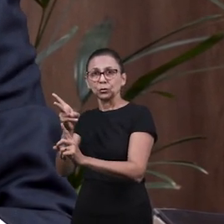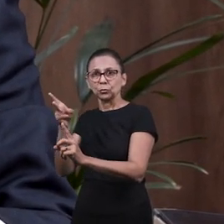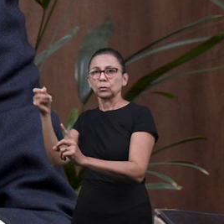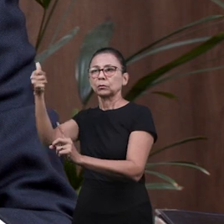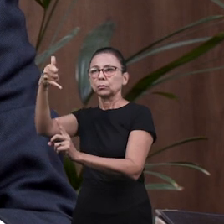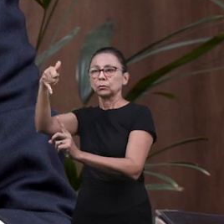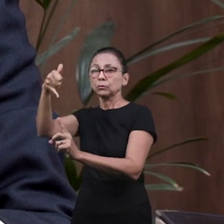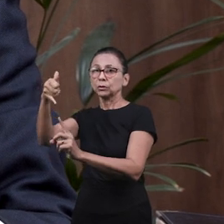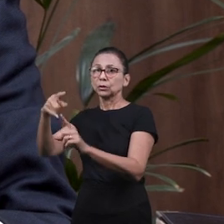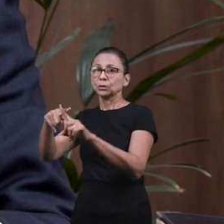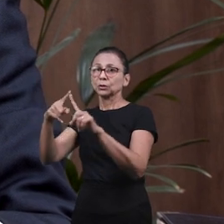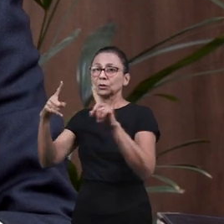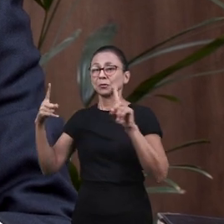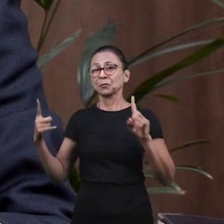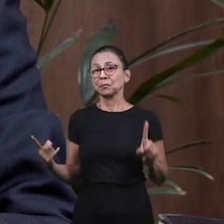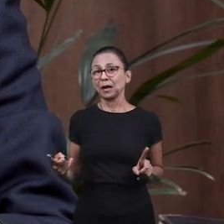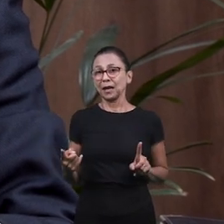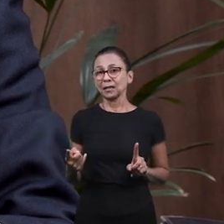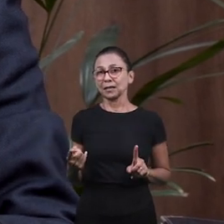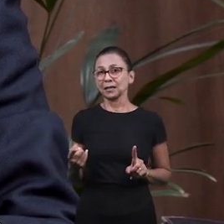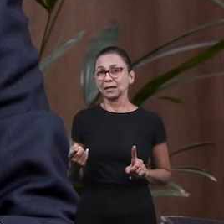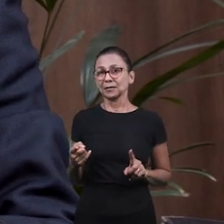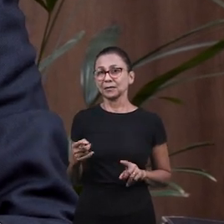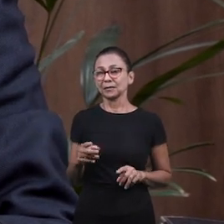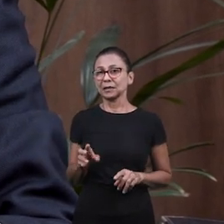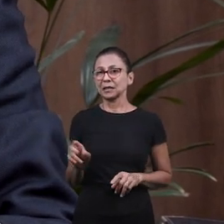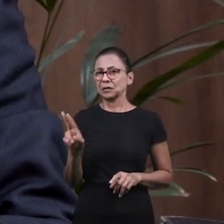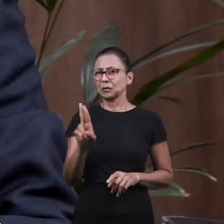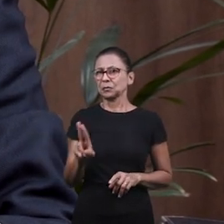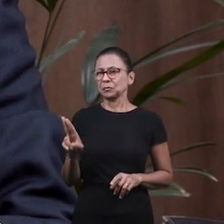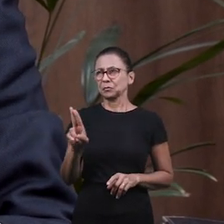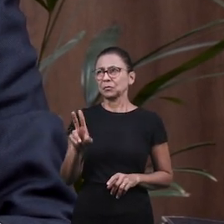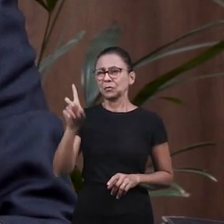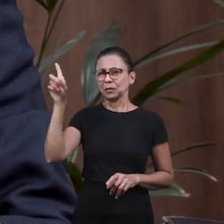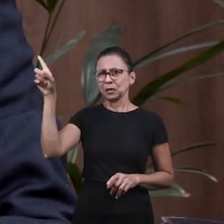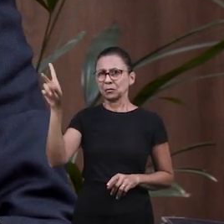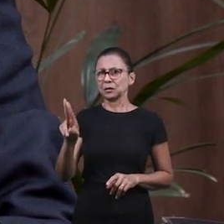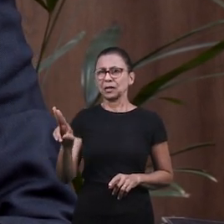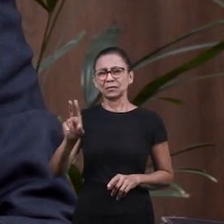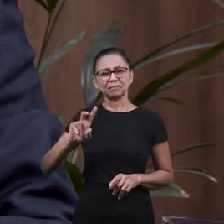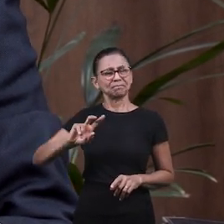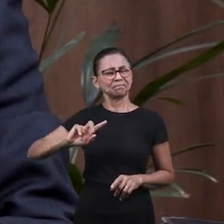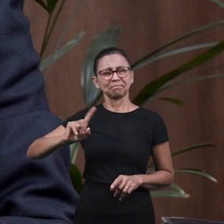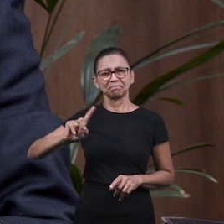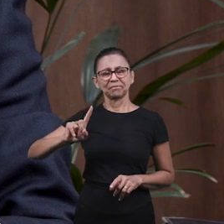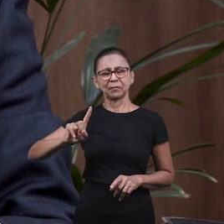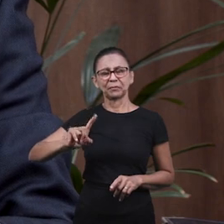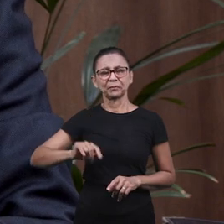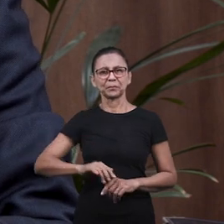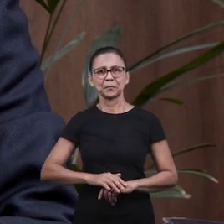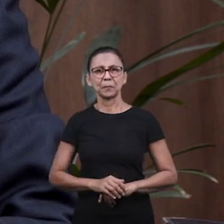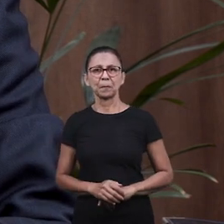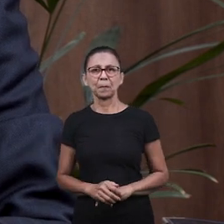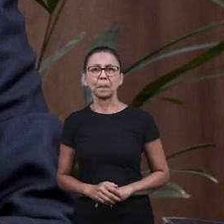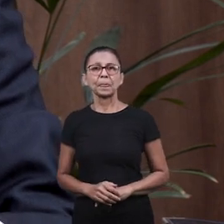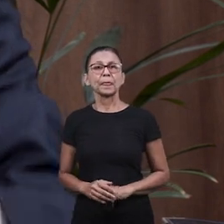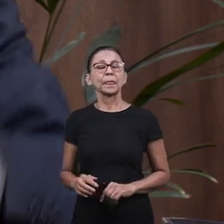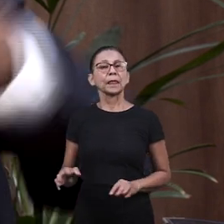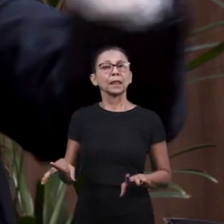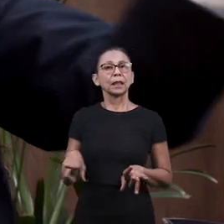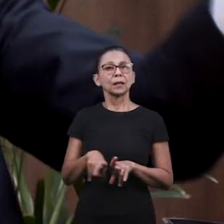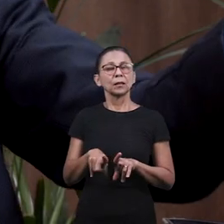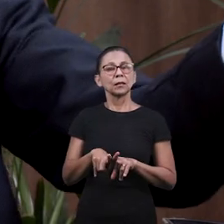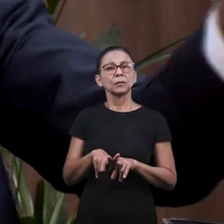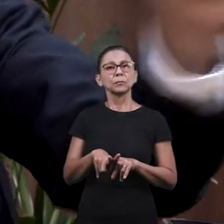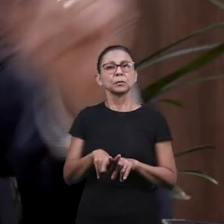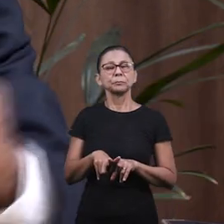quando se retirou dele, Samuel foi lá e ungiu Davi antes de Saul morrer, antes de Deus depor Saul, Deus tinha